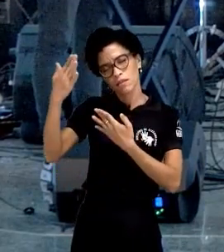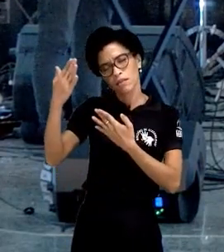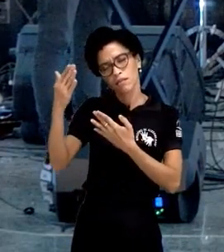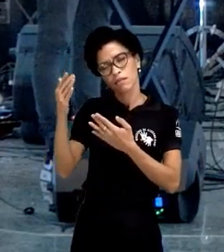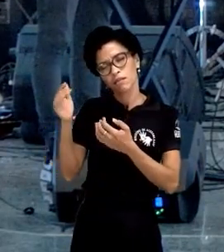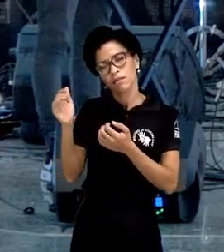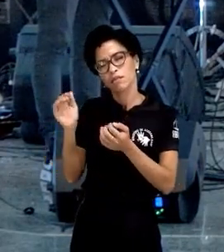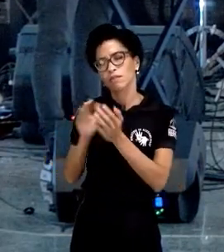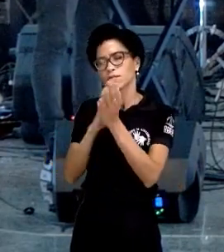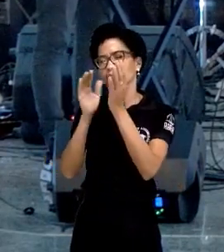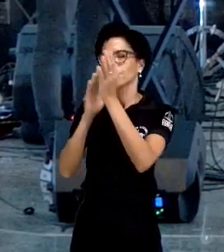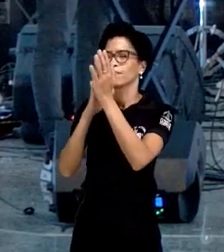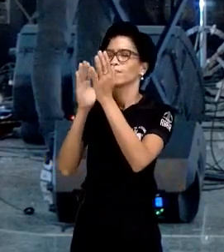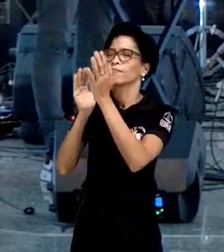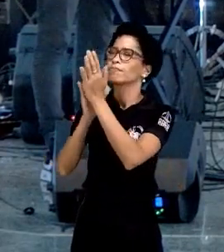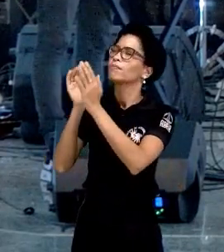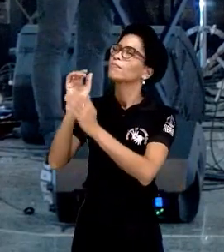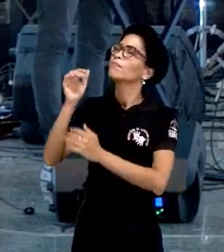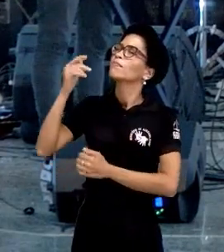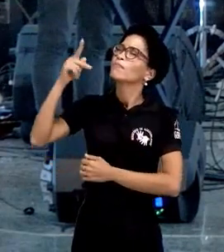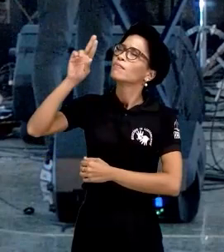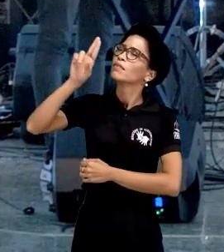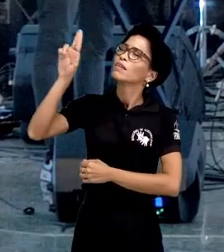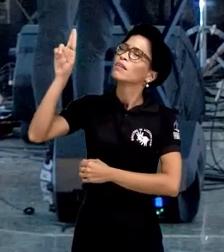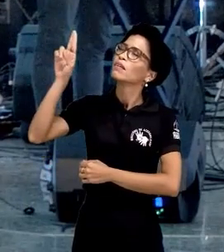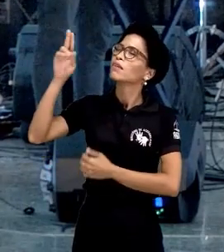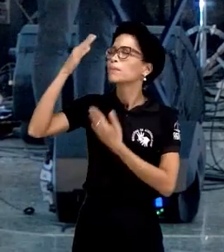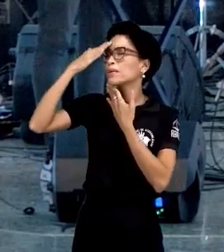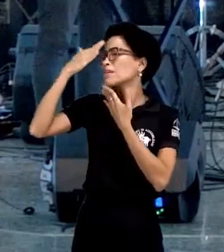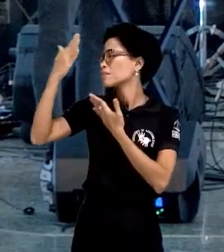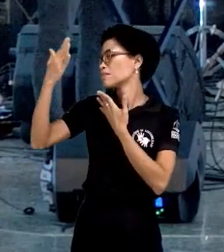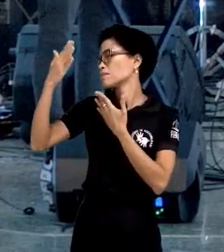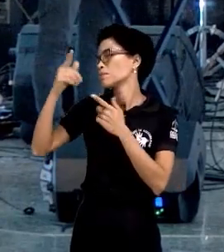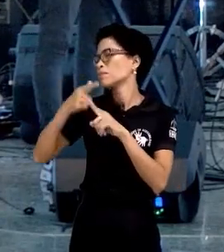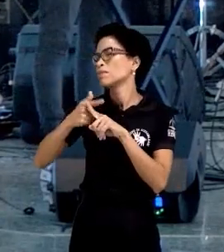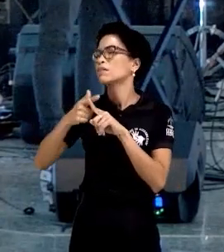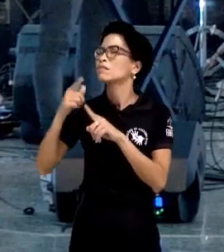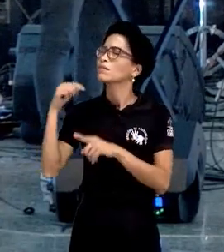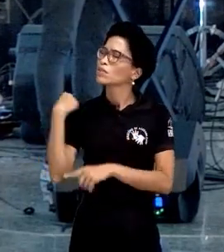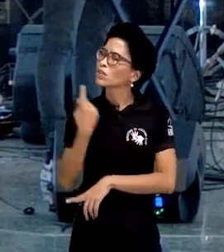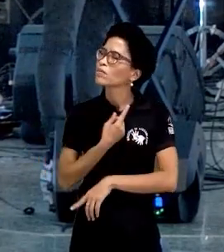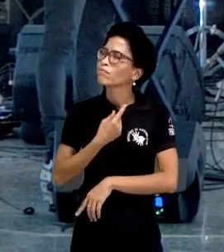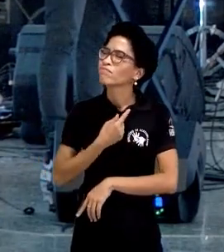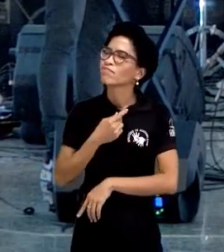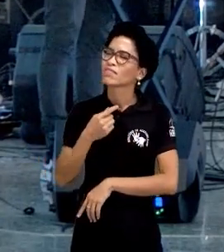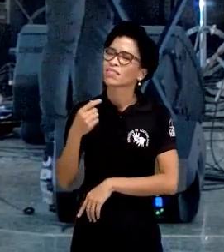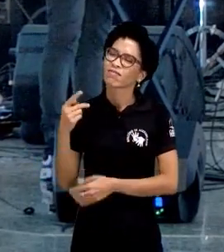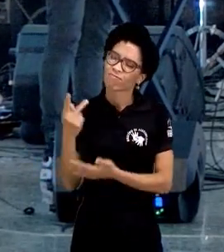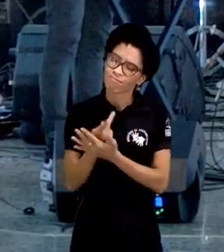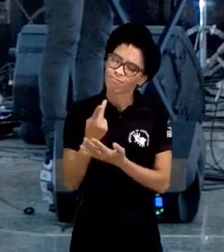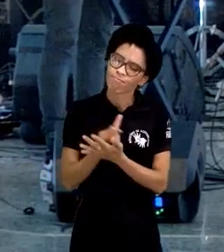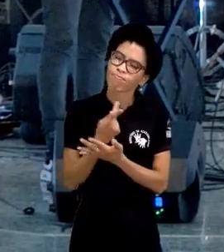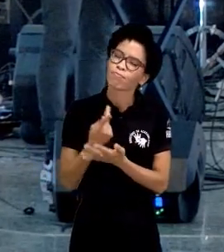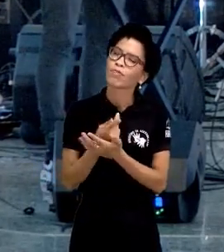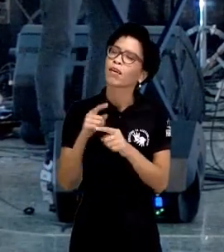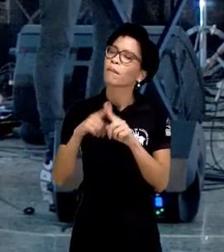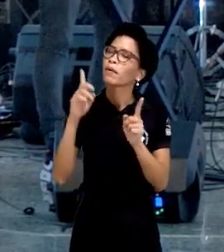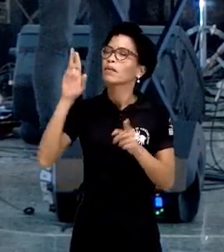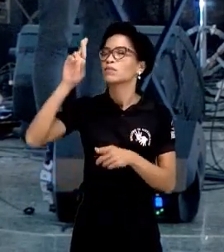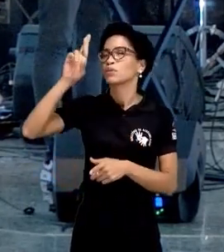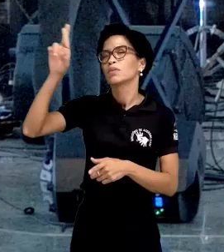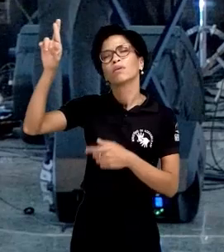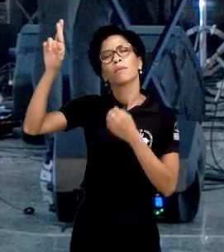se a gente falhar, o Senhor é bom, tem misericórdia de nós e nos sustenta.